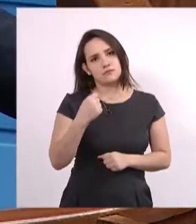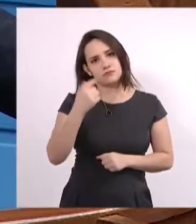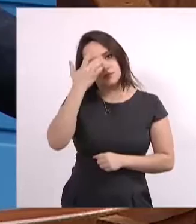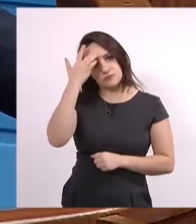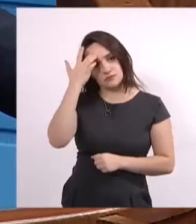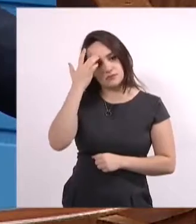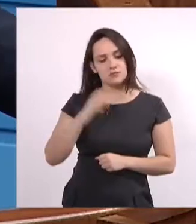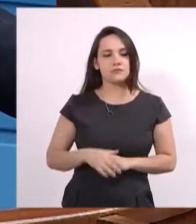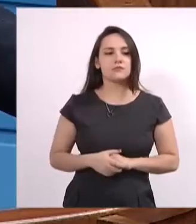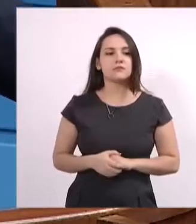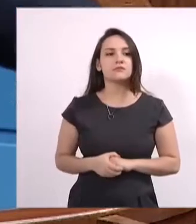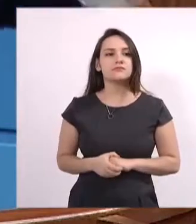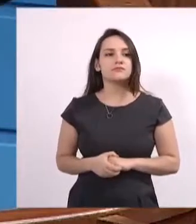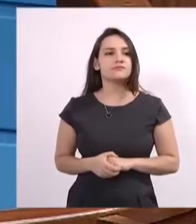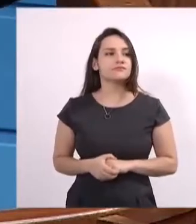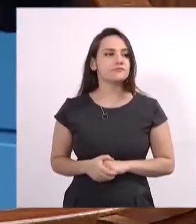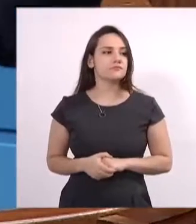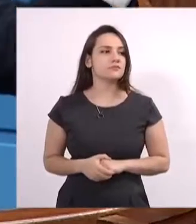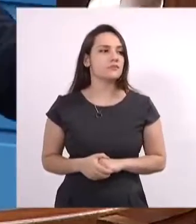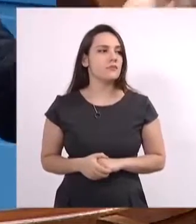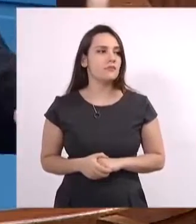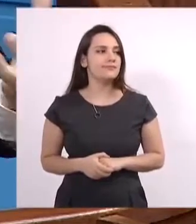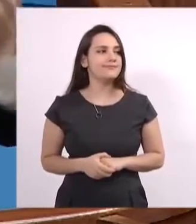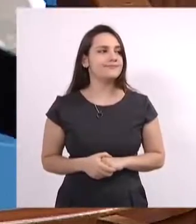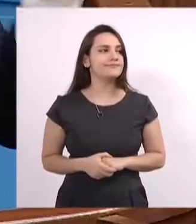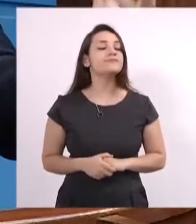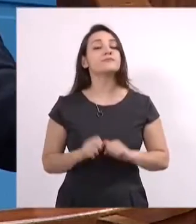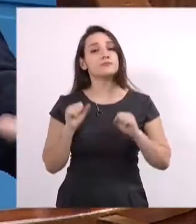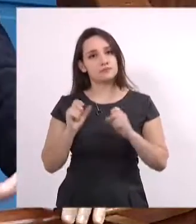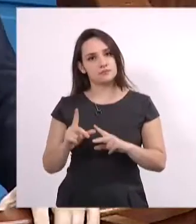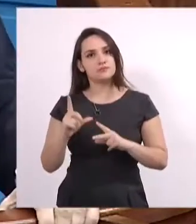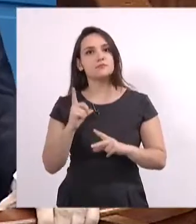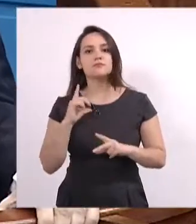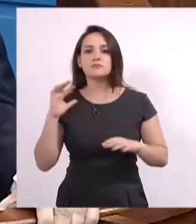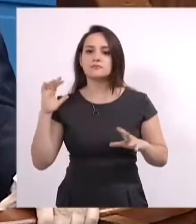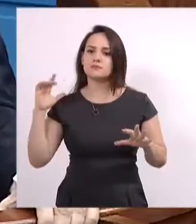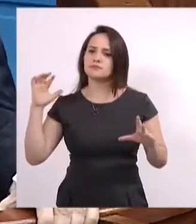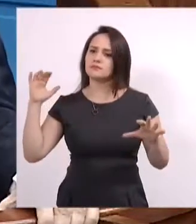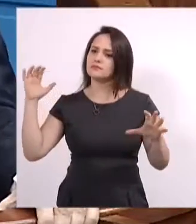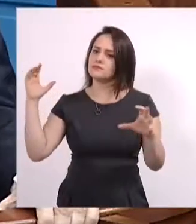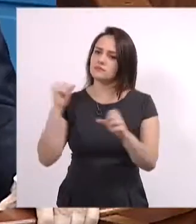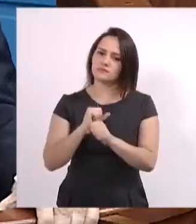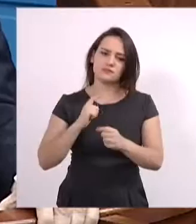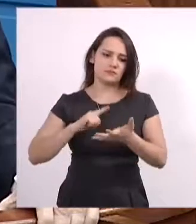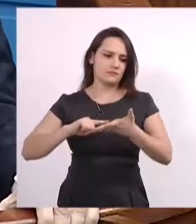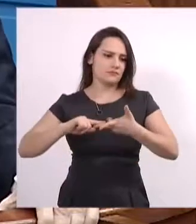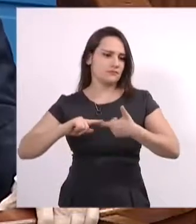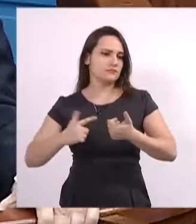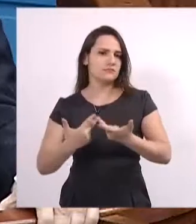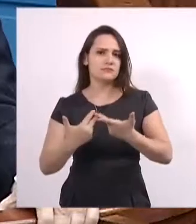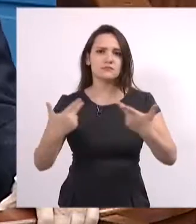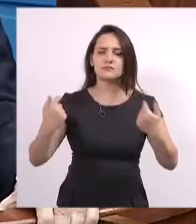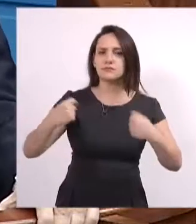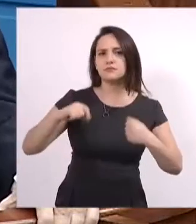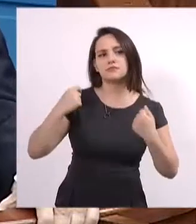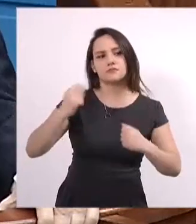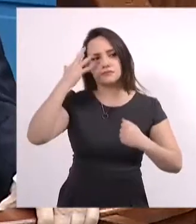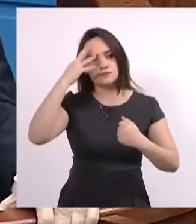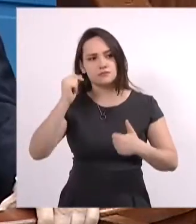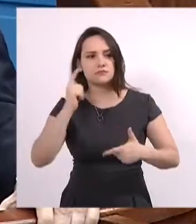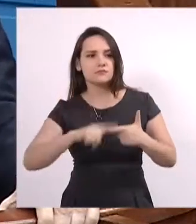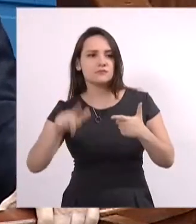pessoas. E dentro de um conjunto de situações, de problemas para ser